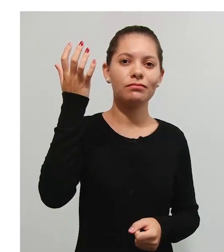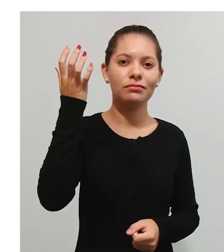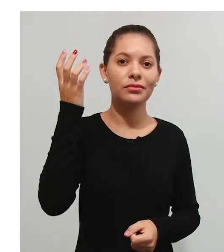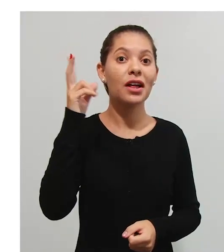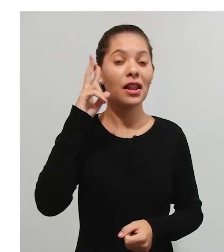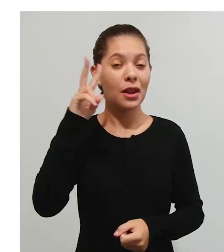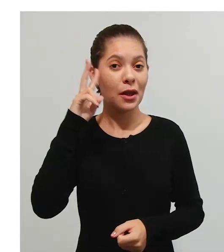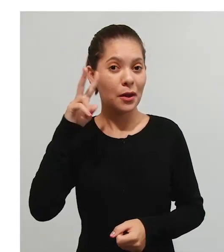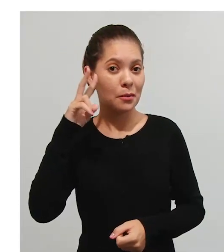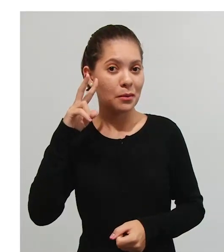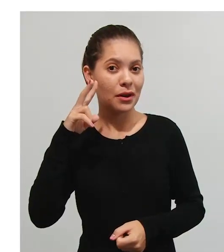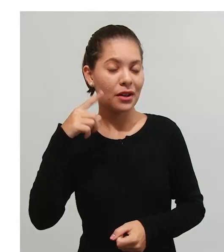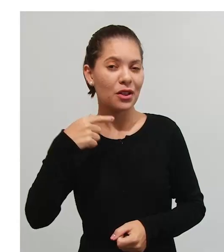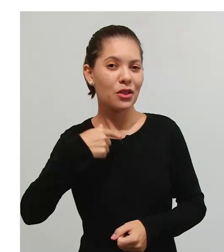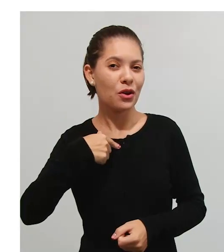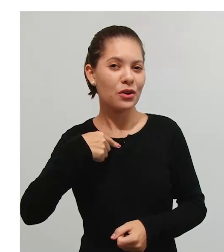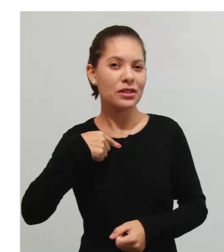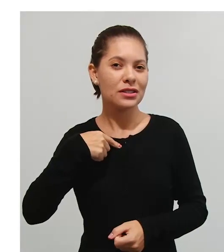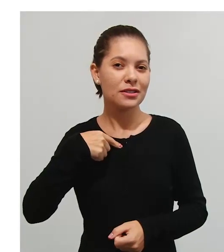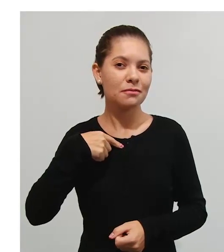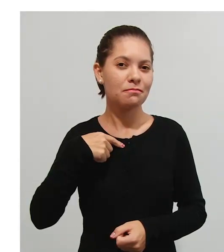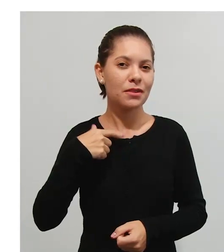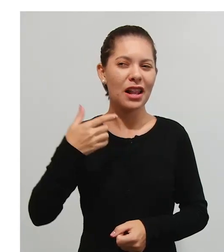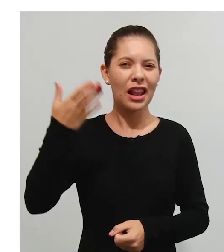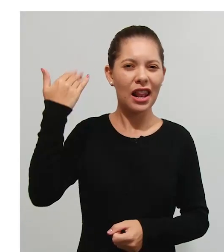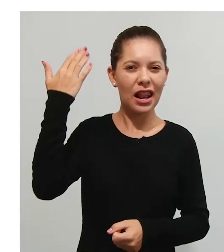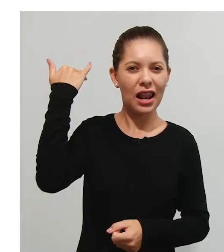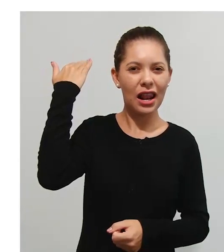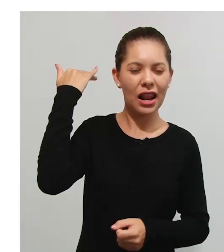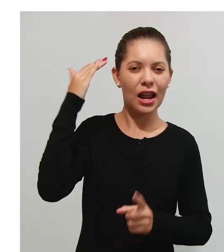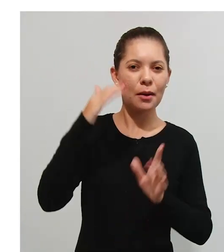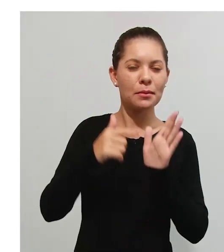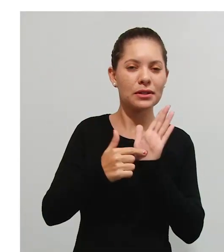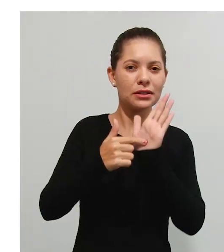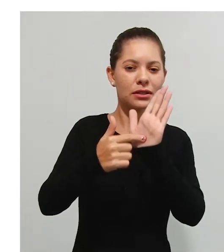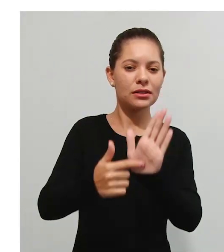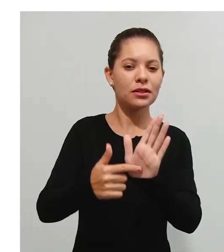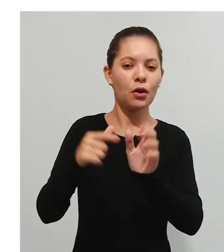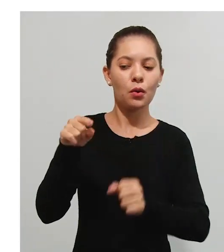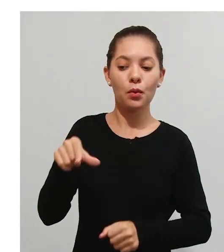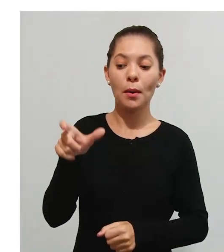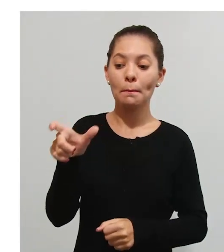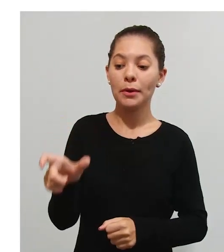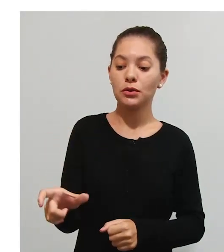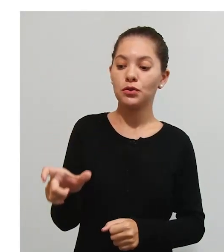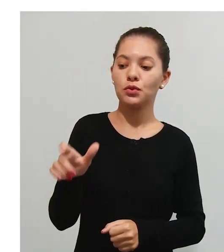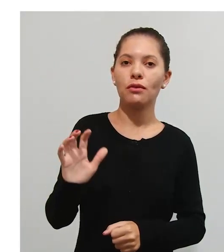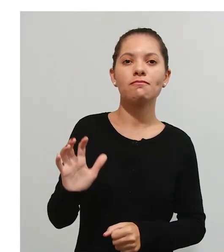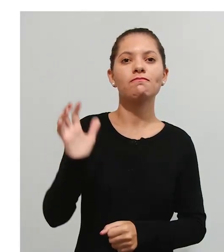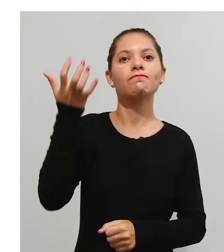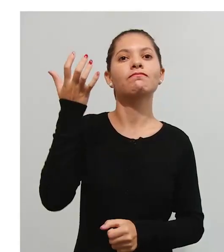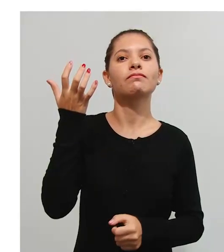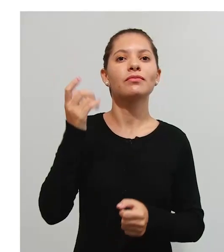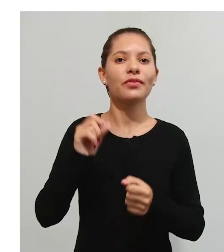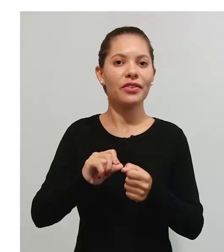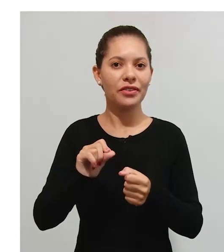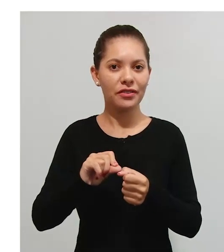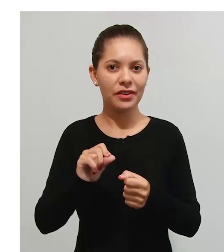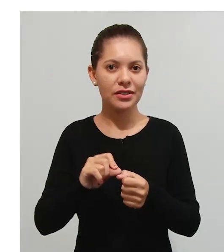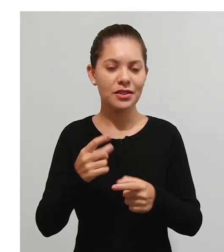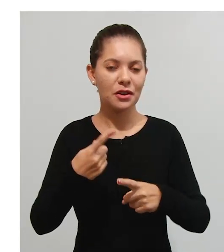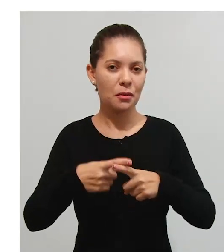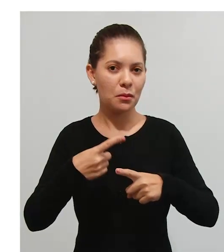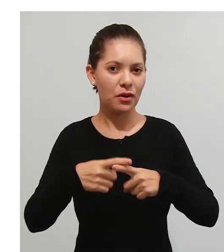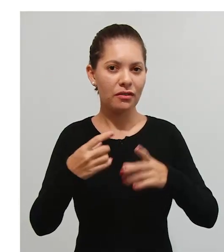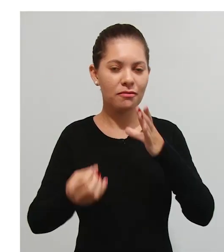acontecerem. Lembra? Estamos desde a apresentação da disciplina falando que o empreendedor é aquele que faz a coisa acontecer. Por quê? Porque o empreendedor